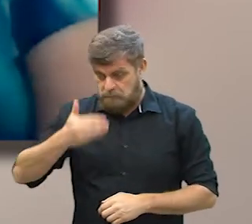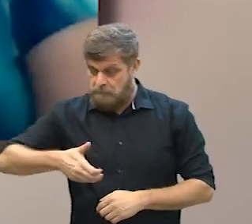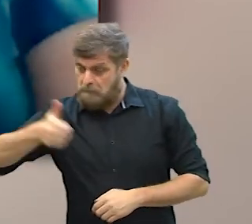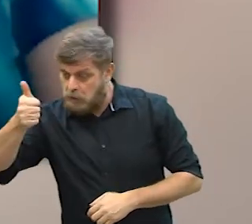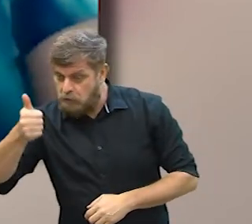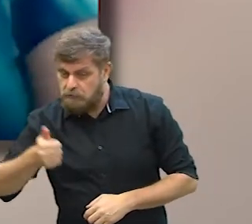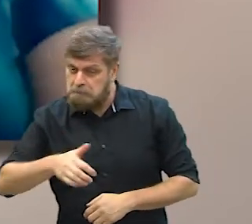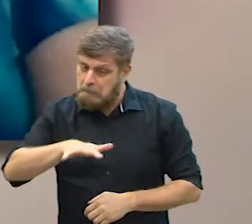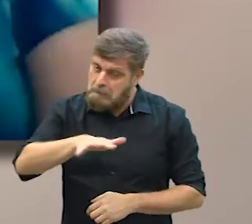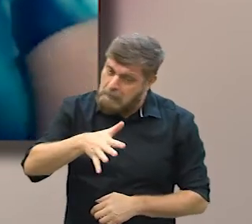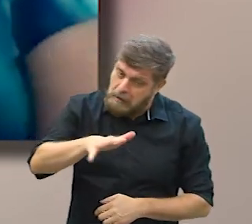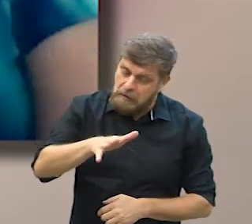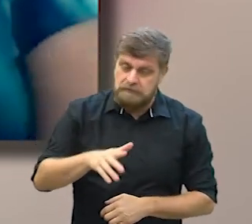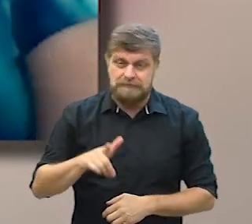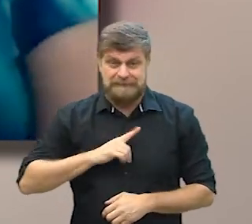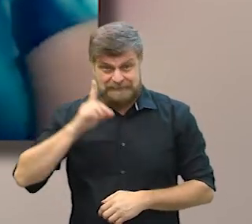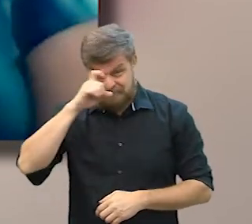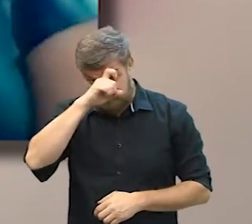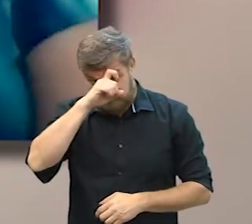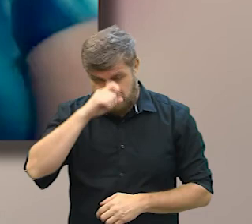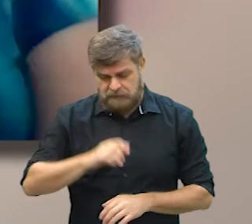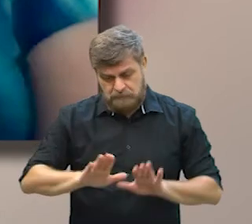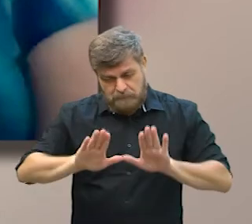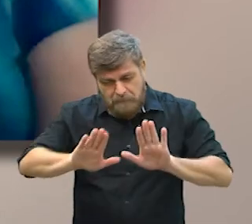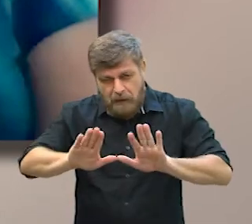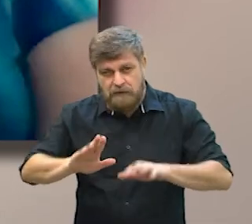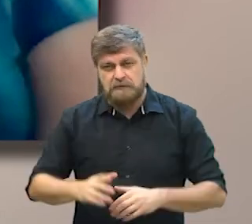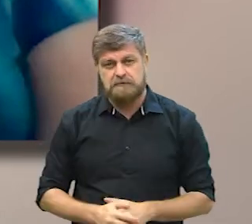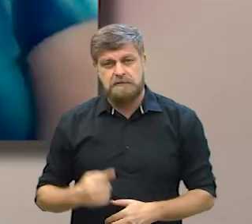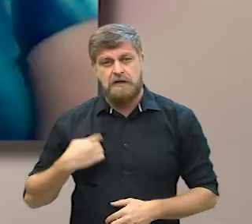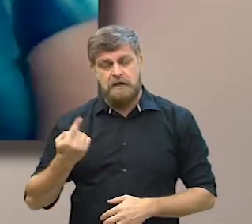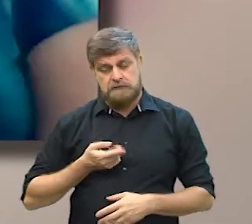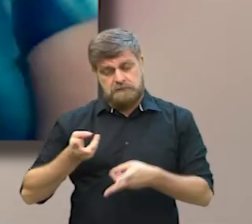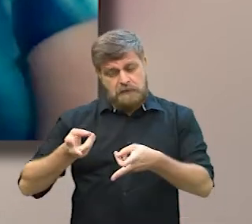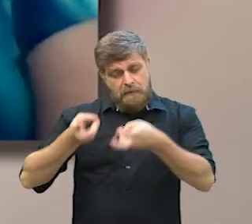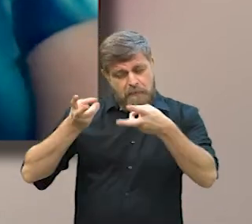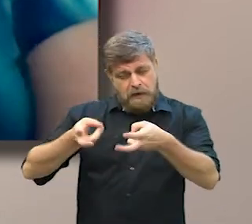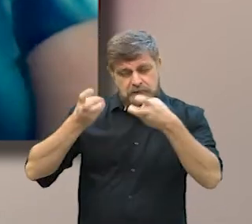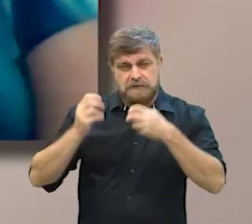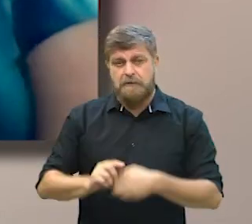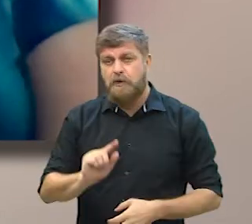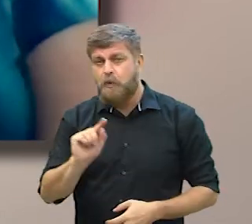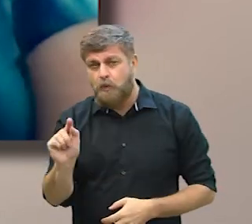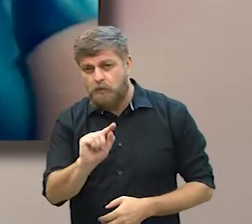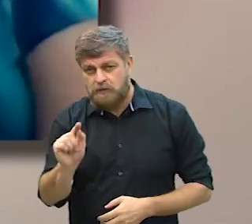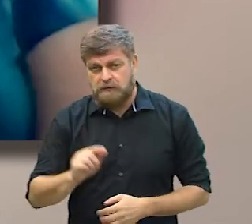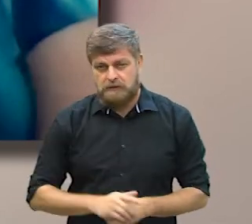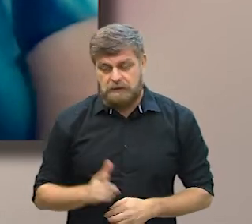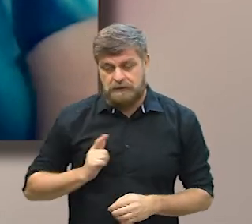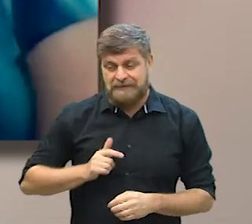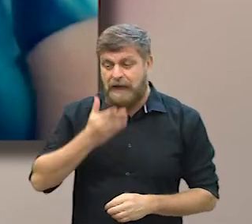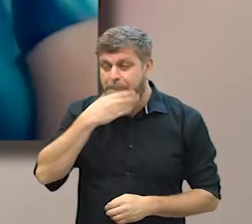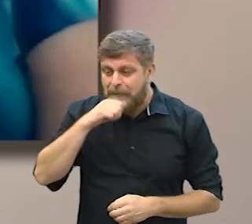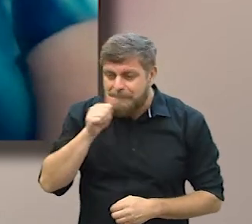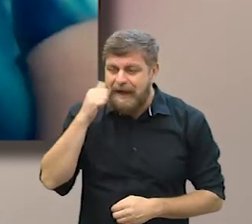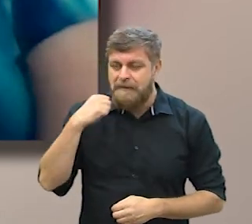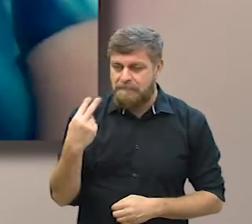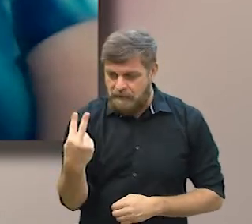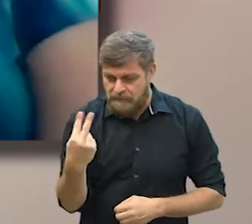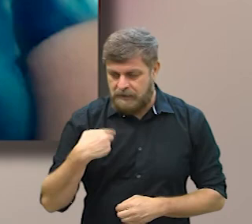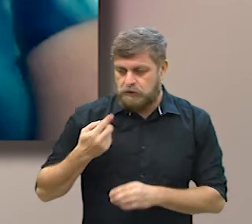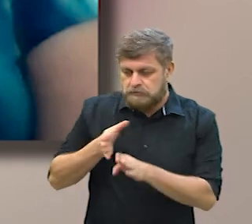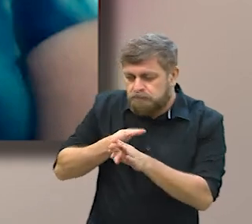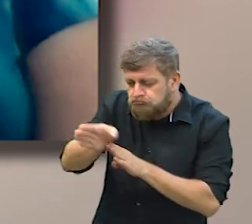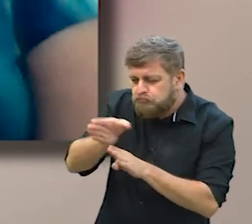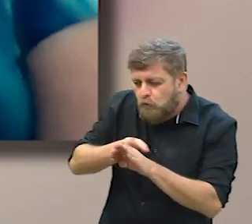prognóstico melhor ou um prognóstico mais reservado. A gente tem percebido, Viviane, que isso a gente orienta